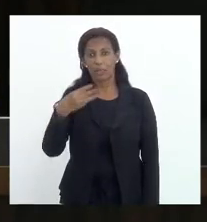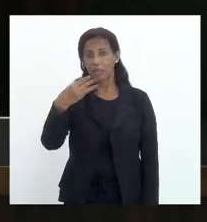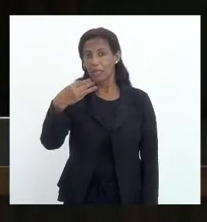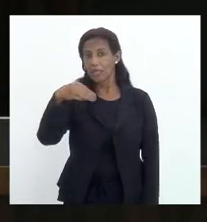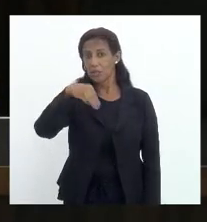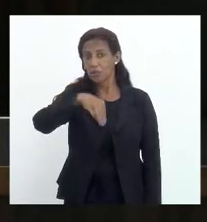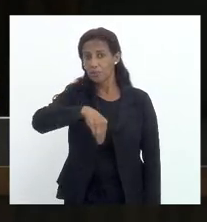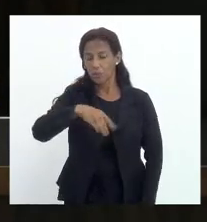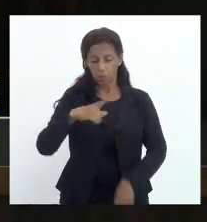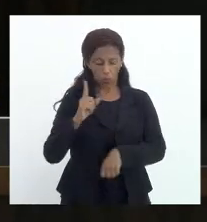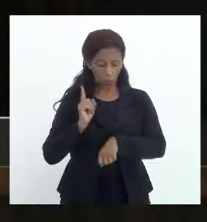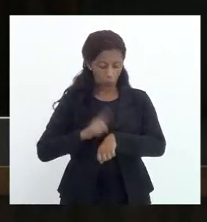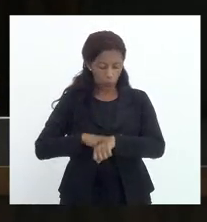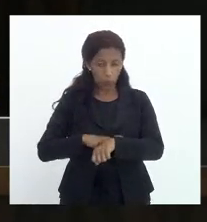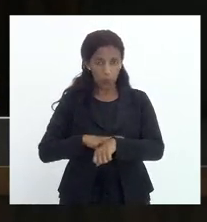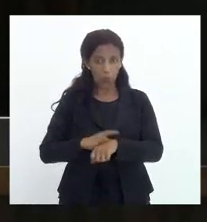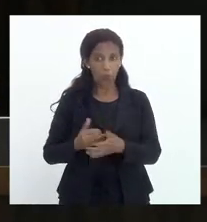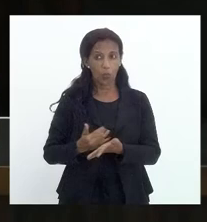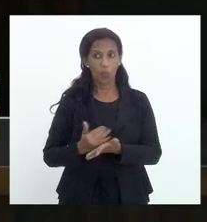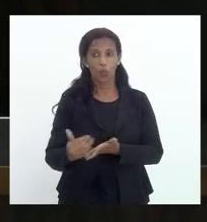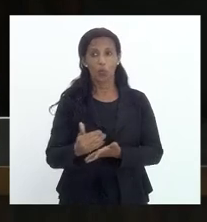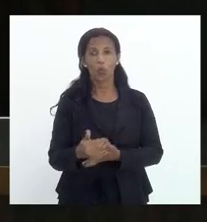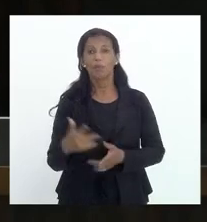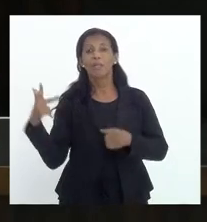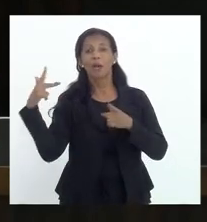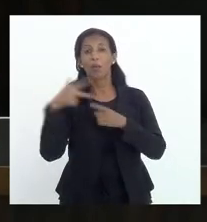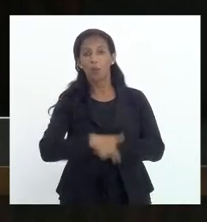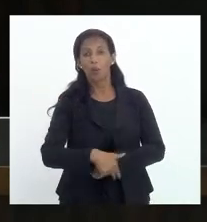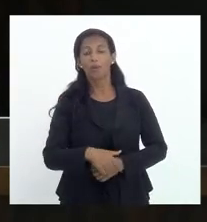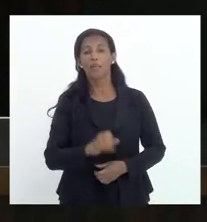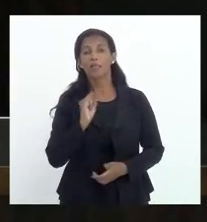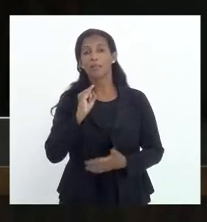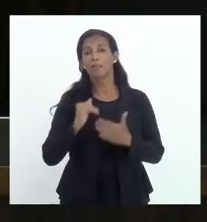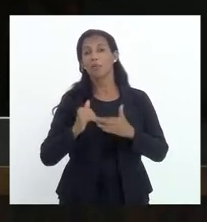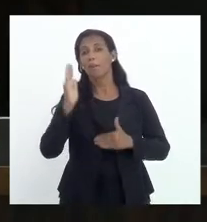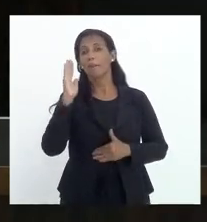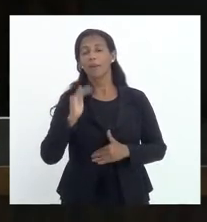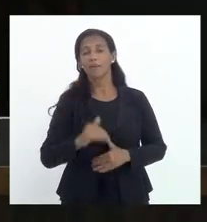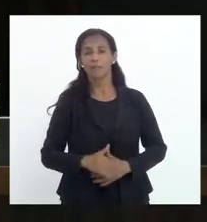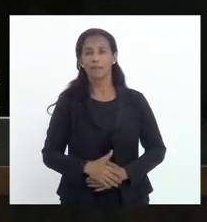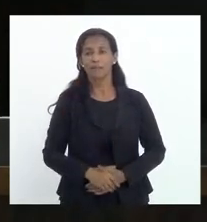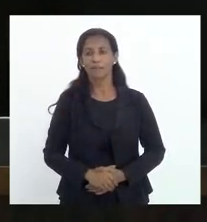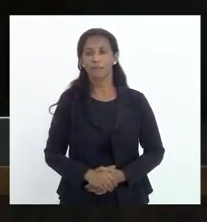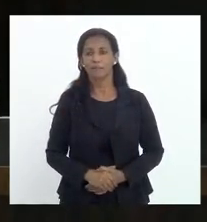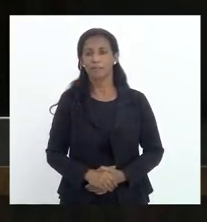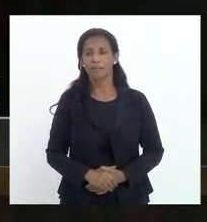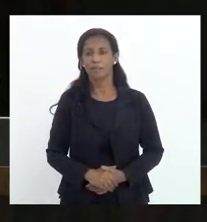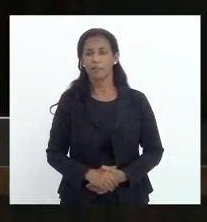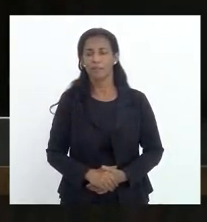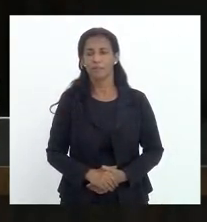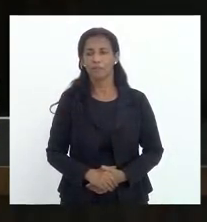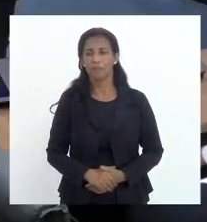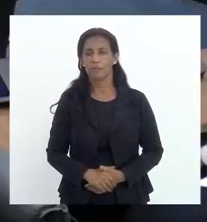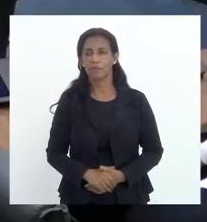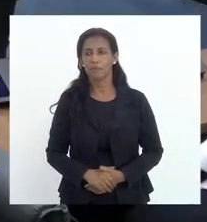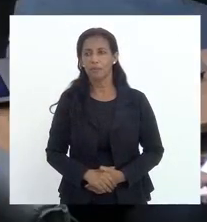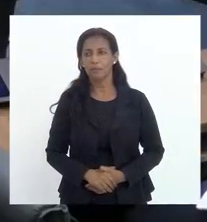e agora eu vou começar a cortar a palavra de quem passar de 3 minutos desligando o som.